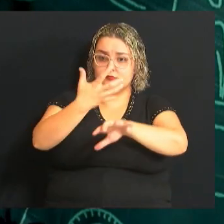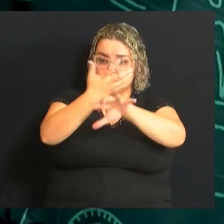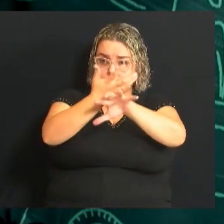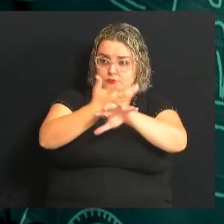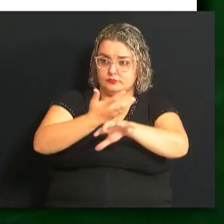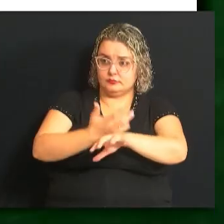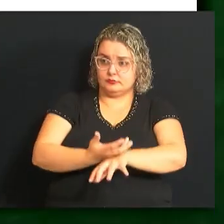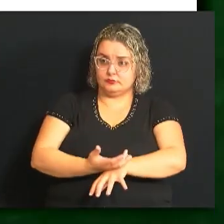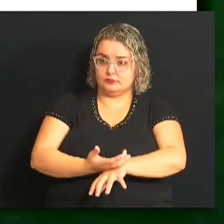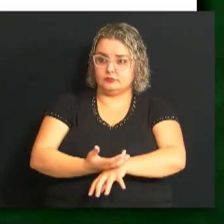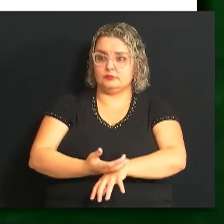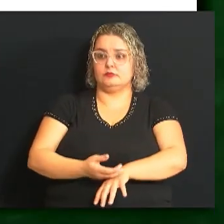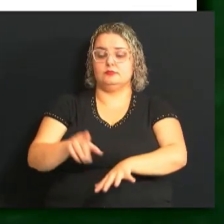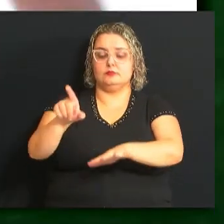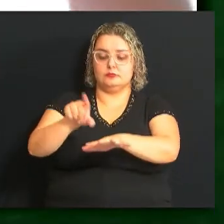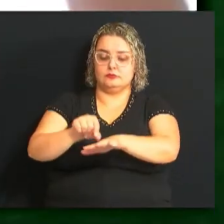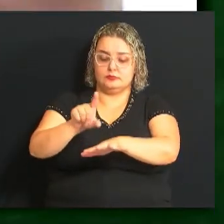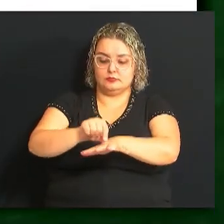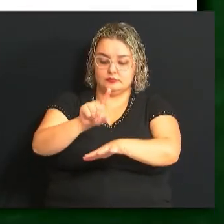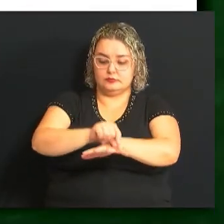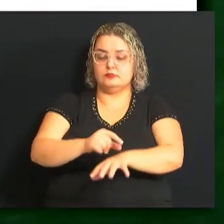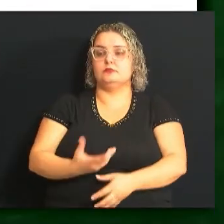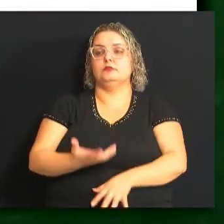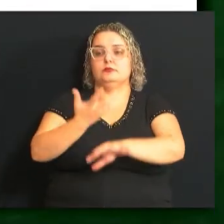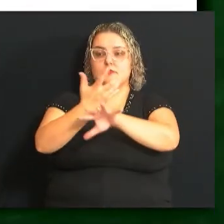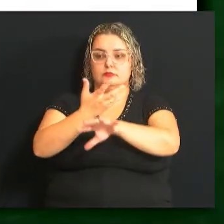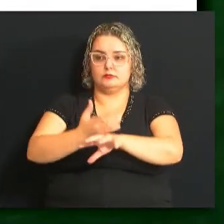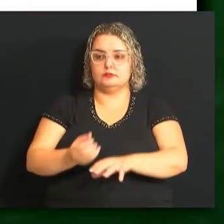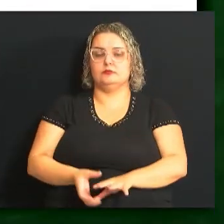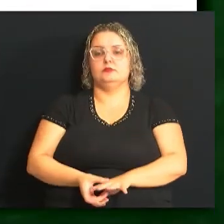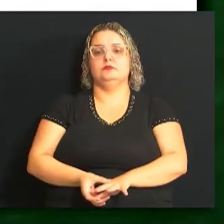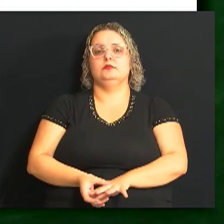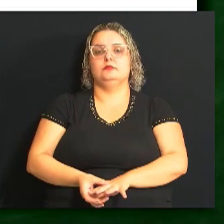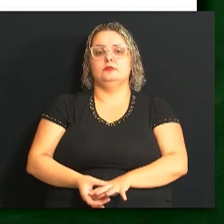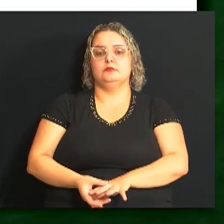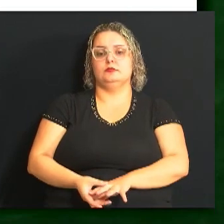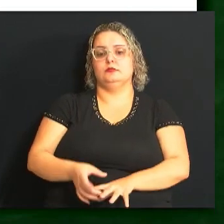das disciplinas que fazem parte da base, das 800 horas,